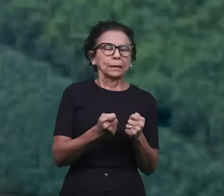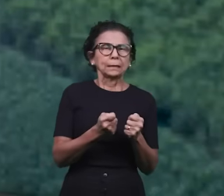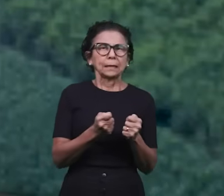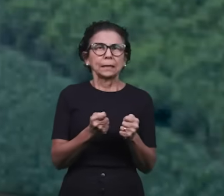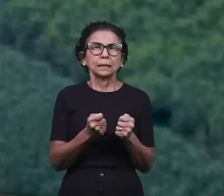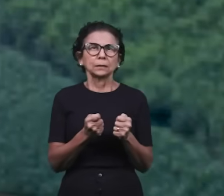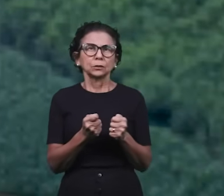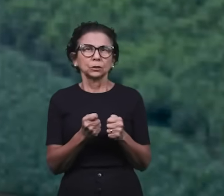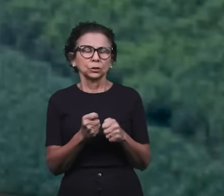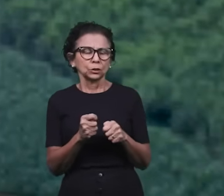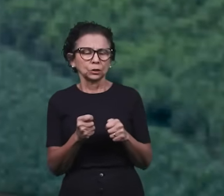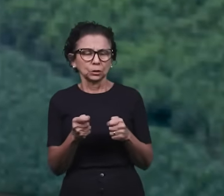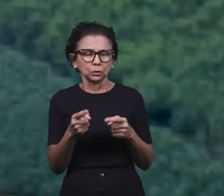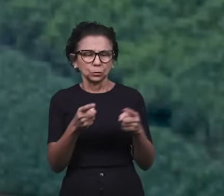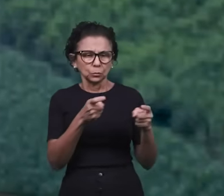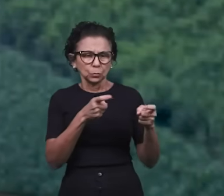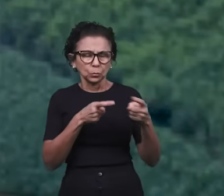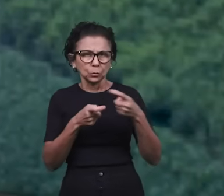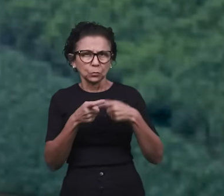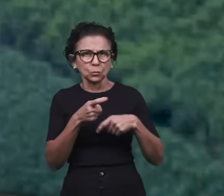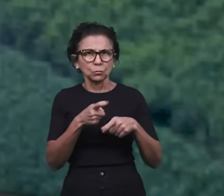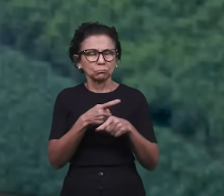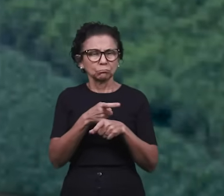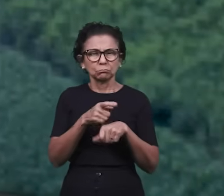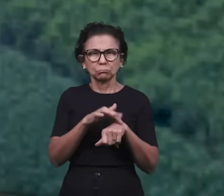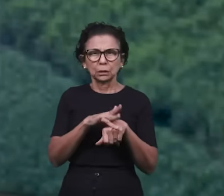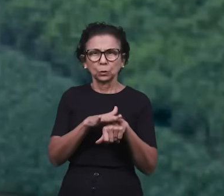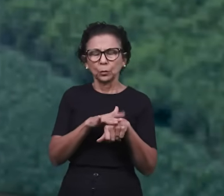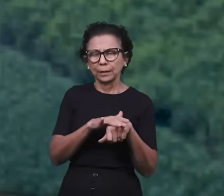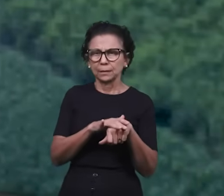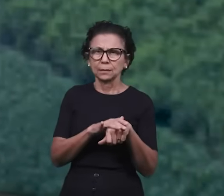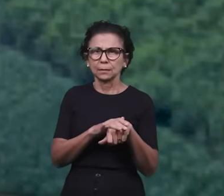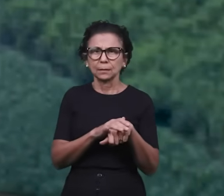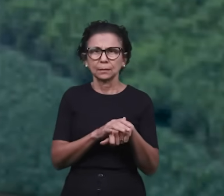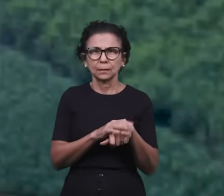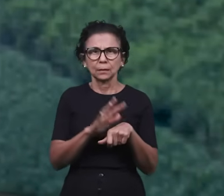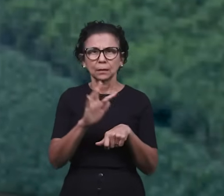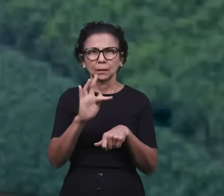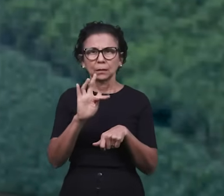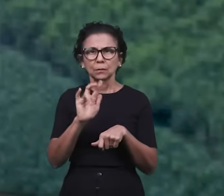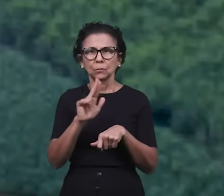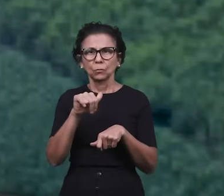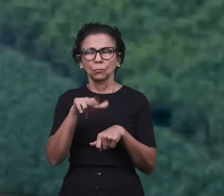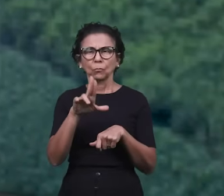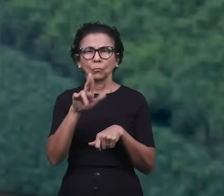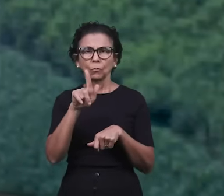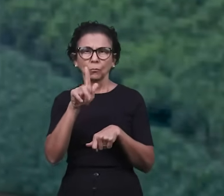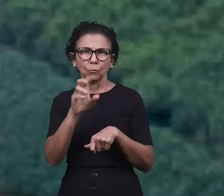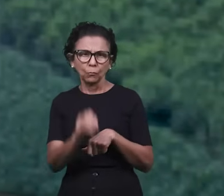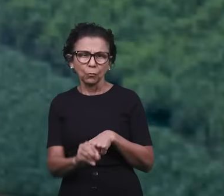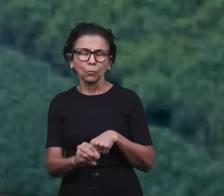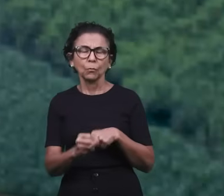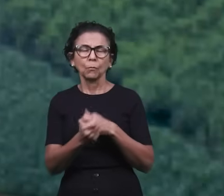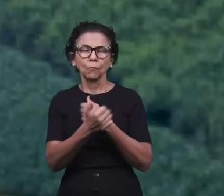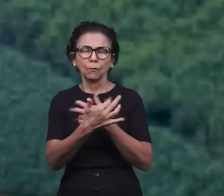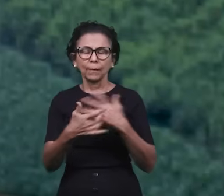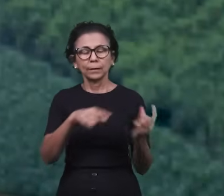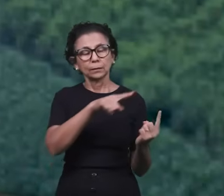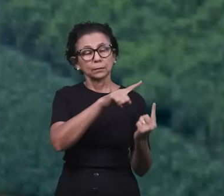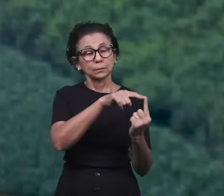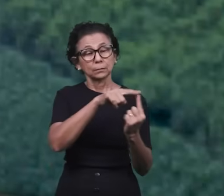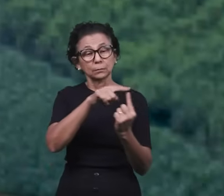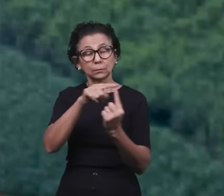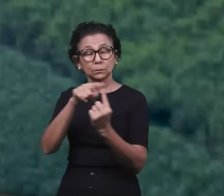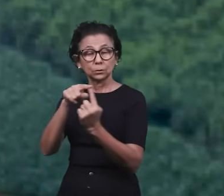No mês de junho, trouxemos uma reportagem sobre o curso para pilotagem de drones agrícolas, oferecido pelo